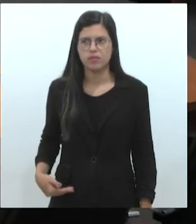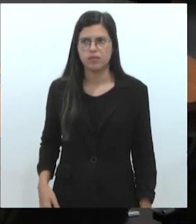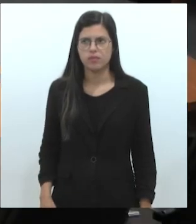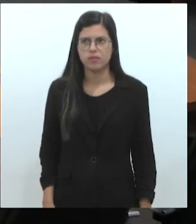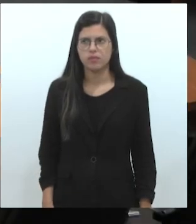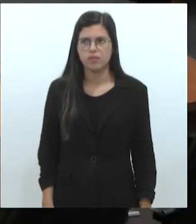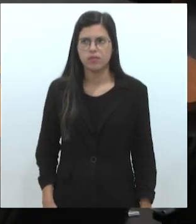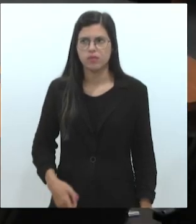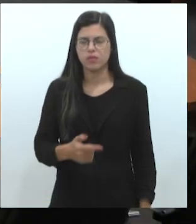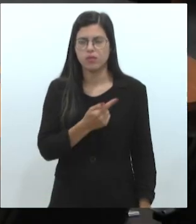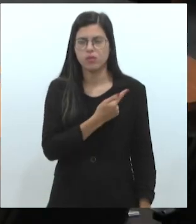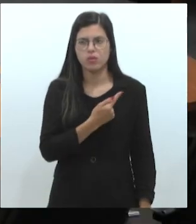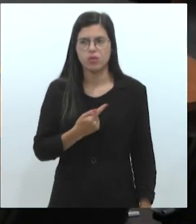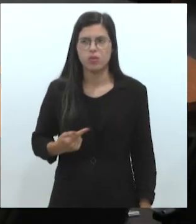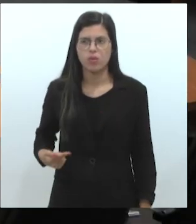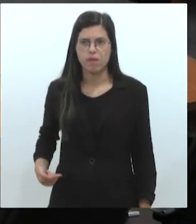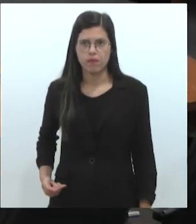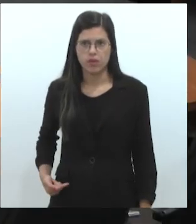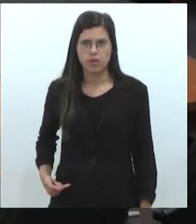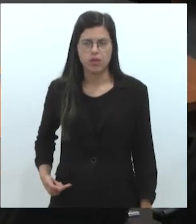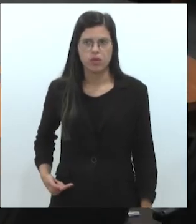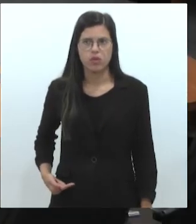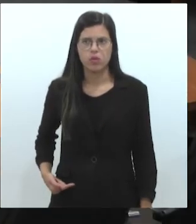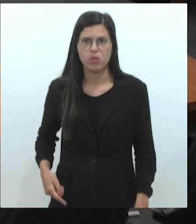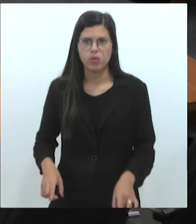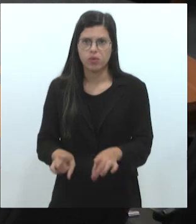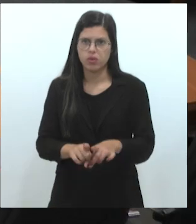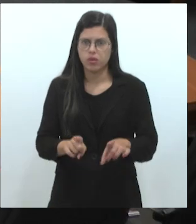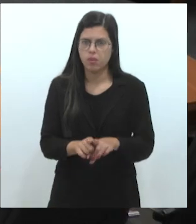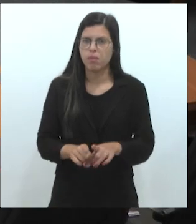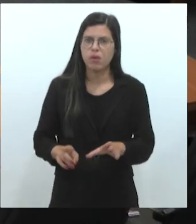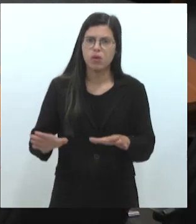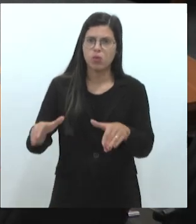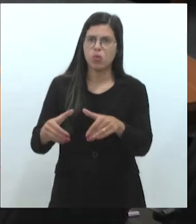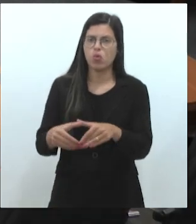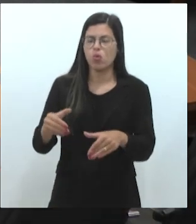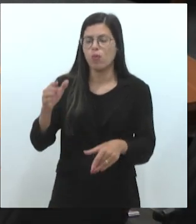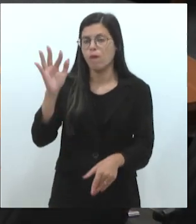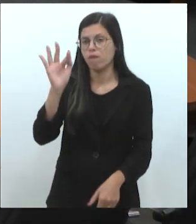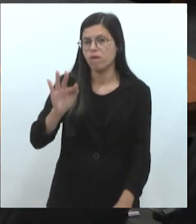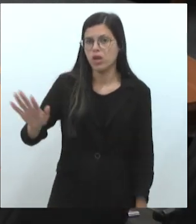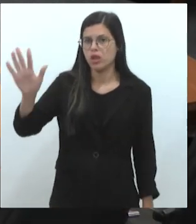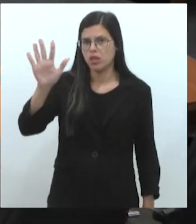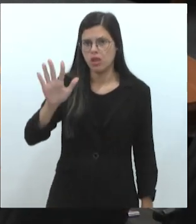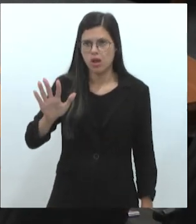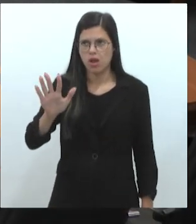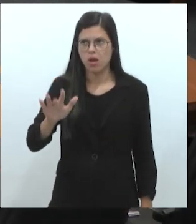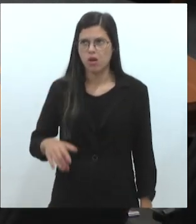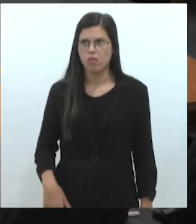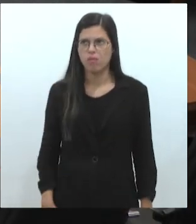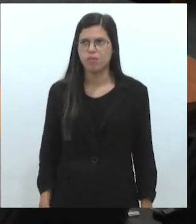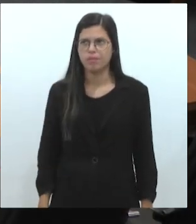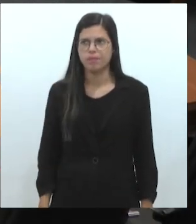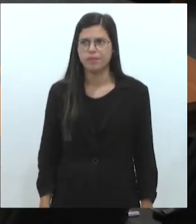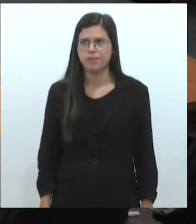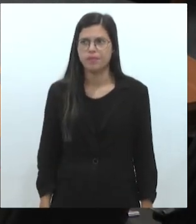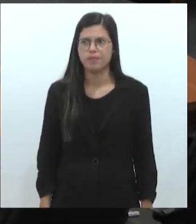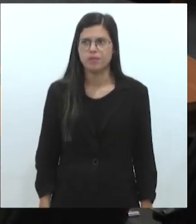do governador e a bancada federal, audiência pública, pode dizer, porque é toda a